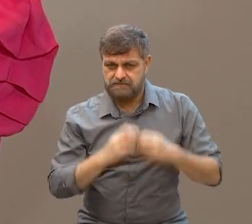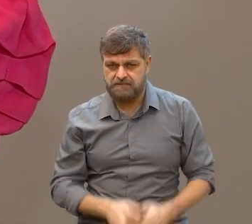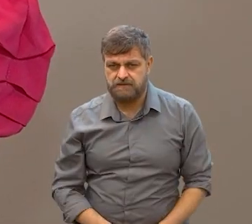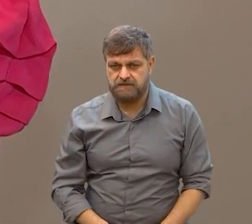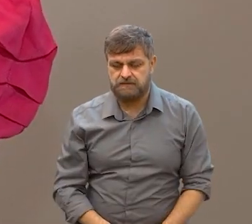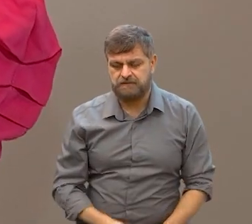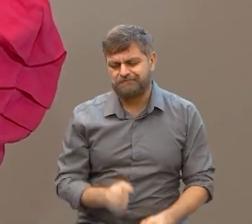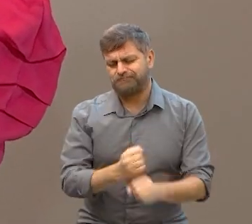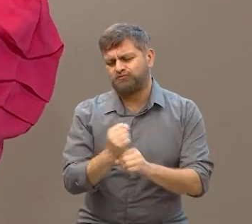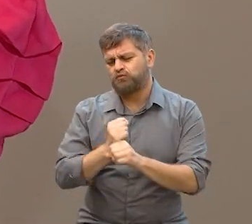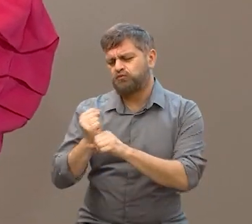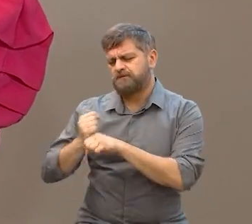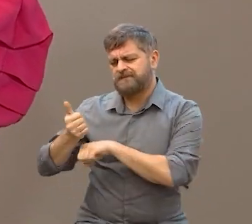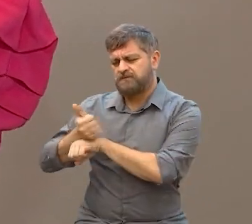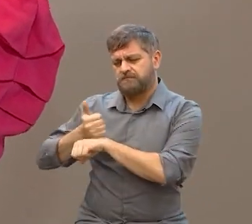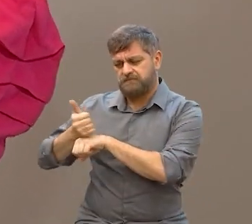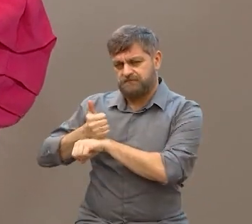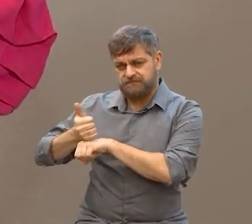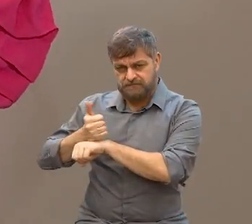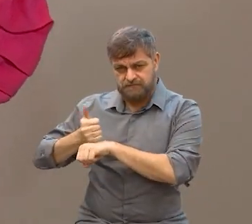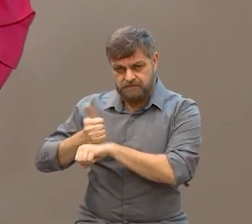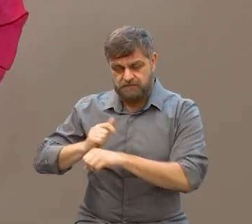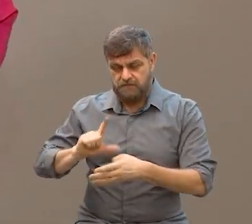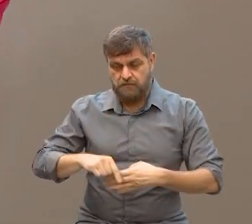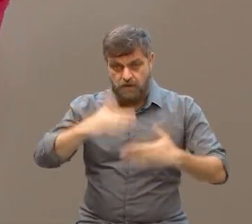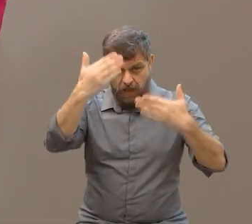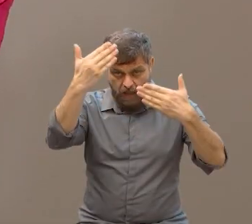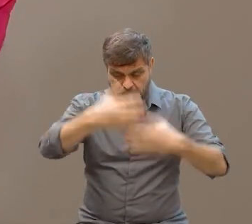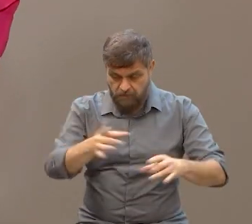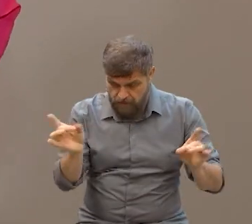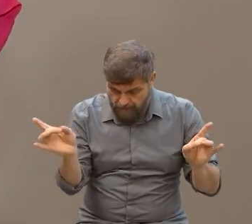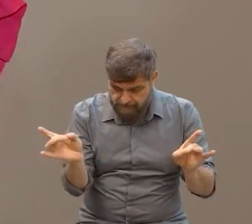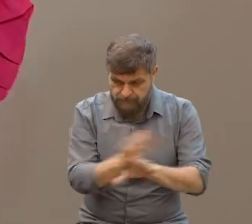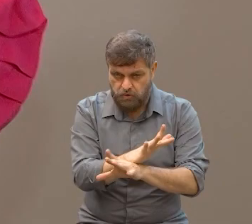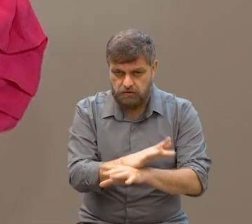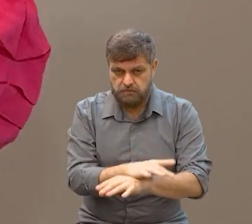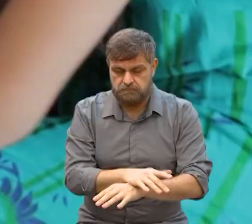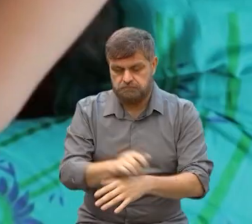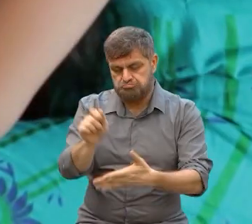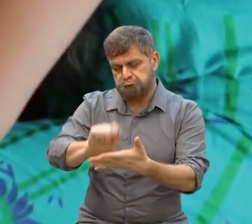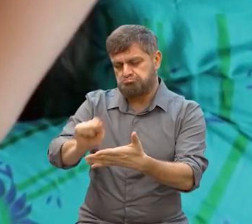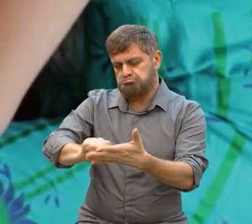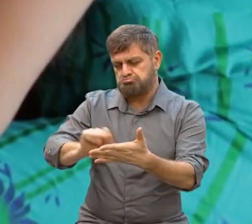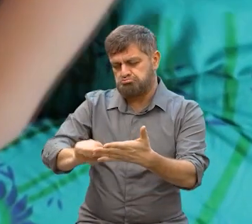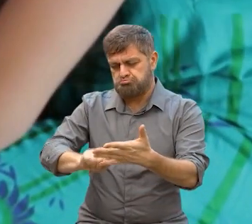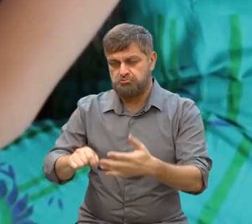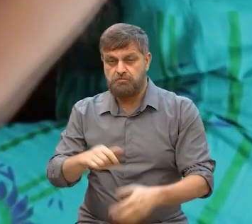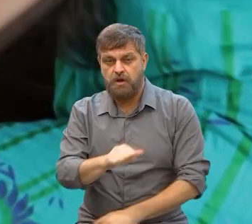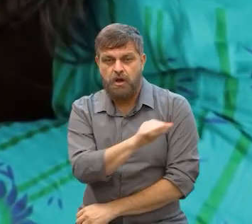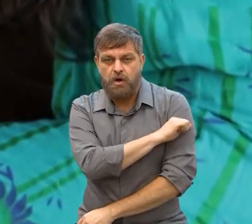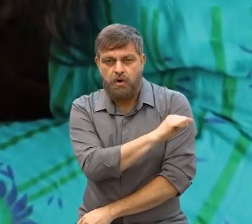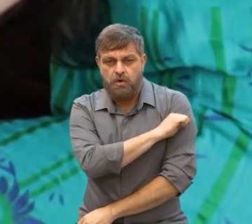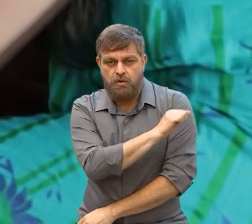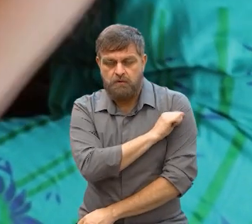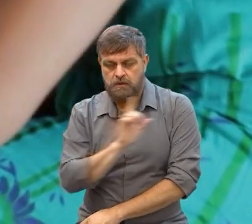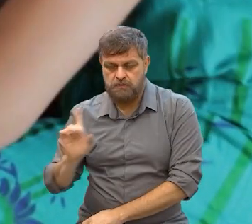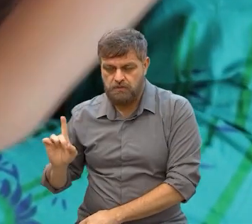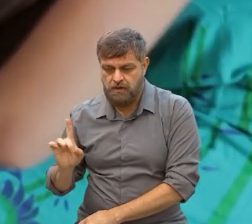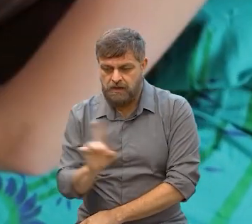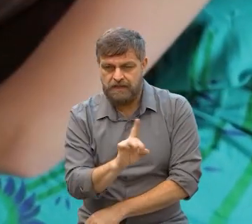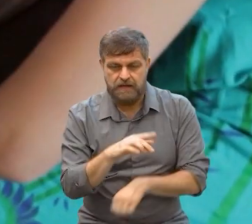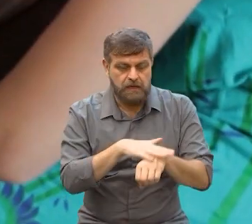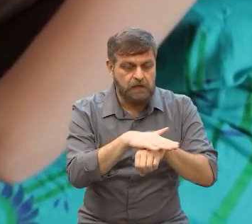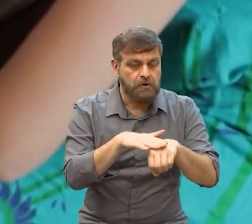anos de magistério? Que terminava a prova no sentido estrito, e o aluno ia para o corredor